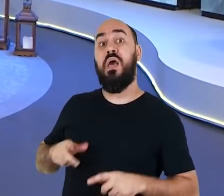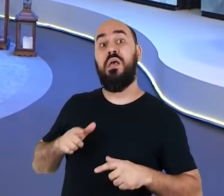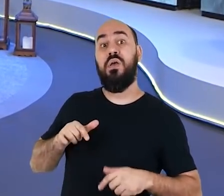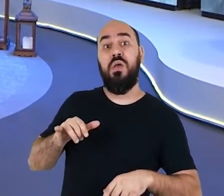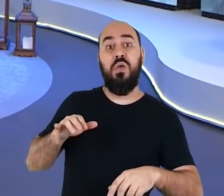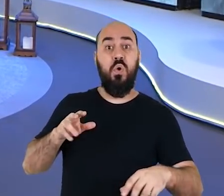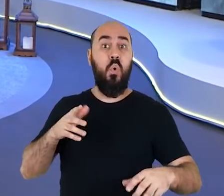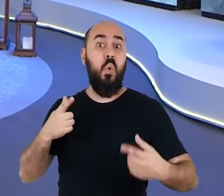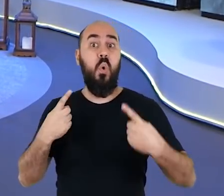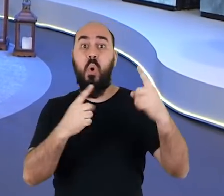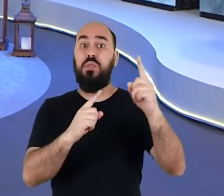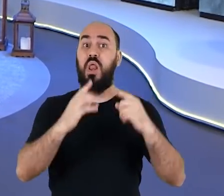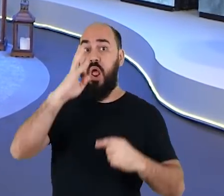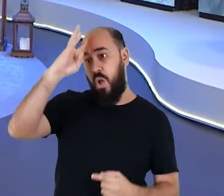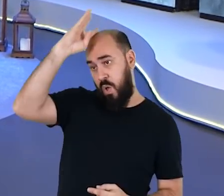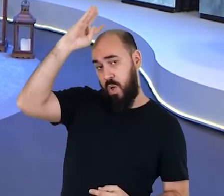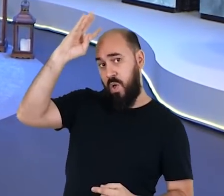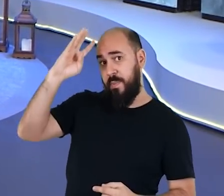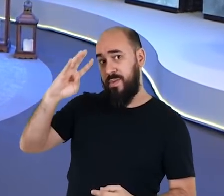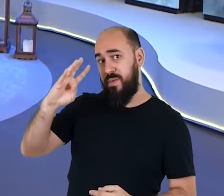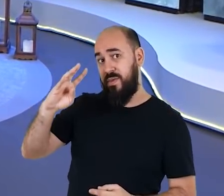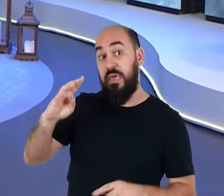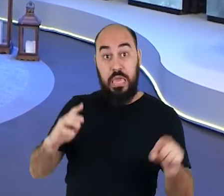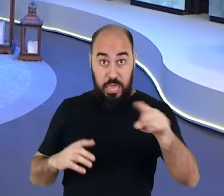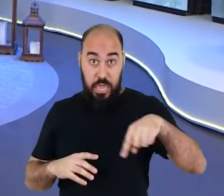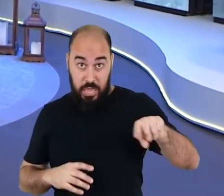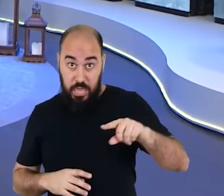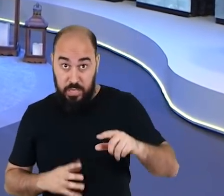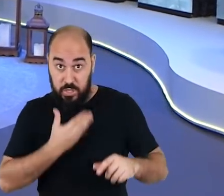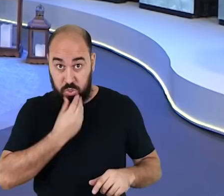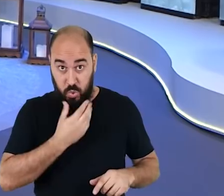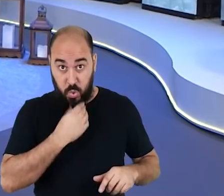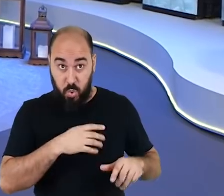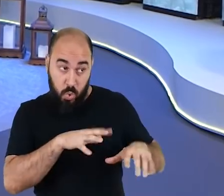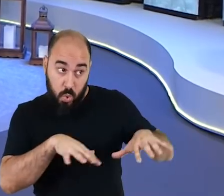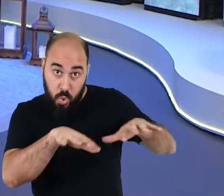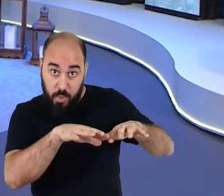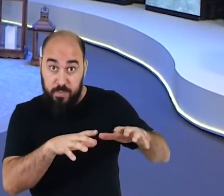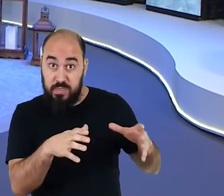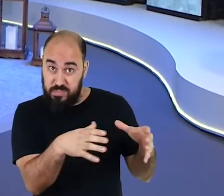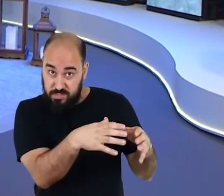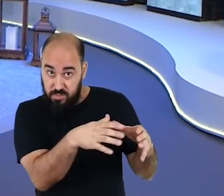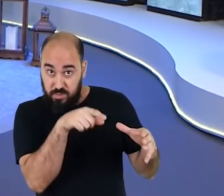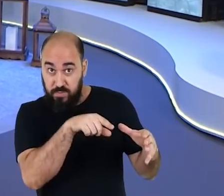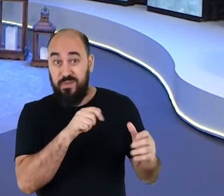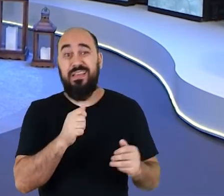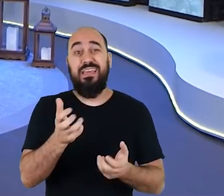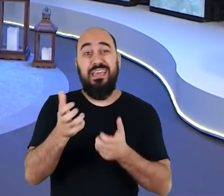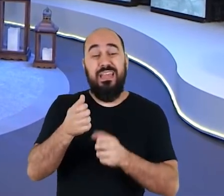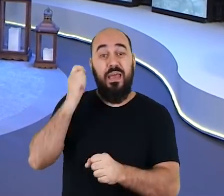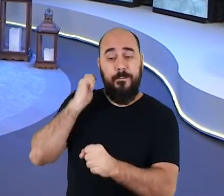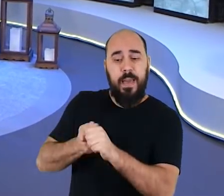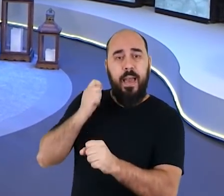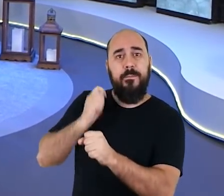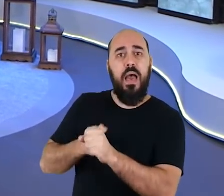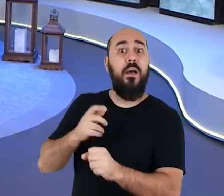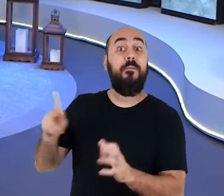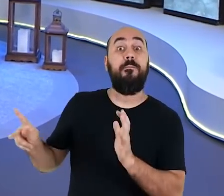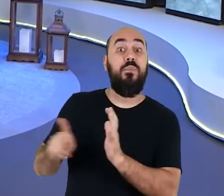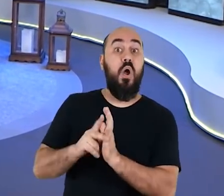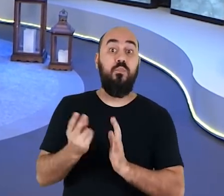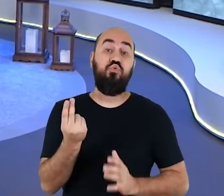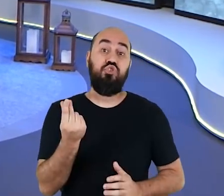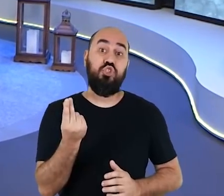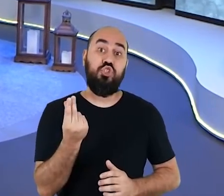aquela fábrica de moedas que havia na cidade de Jerusalém para começarem a fundir ou a cunhar o seu